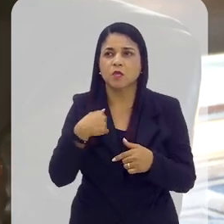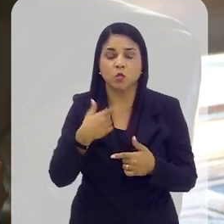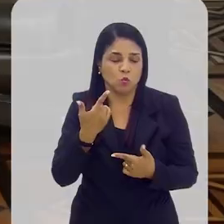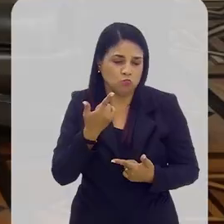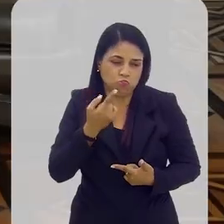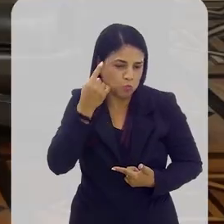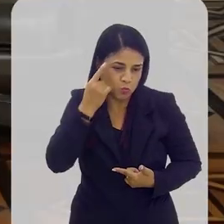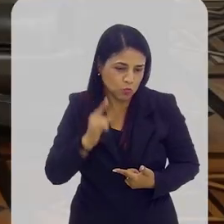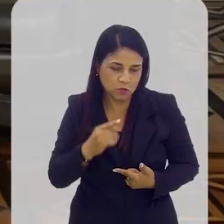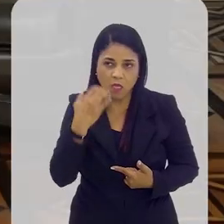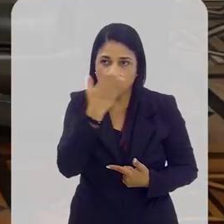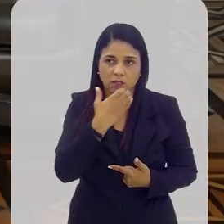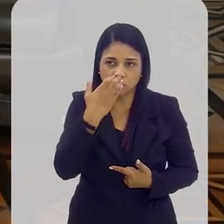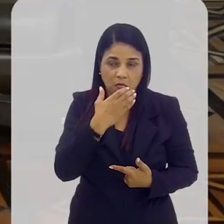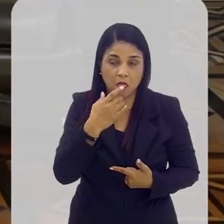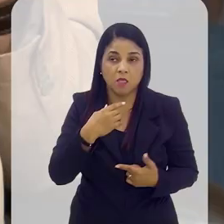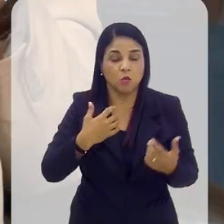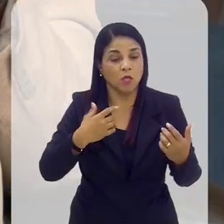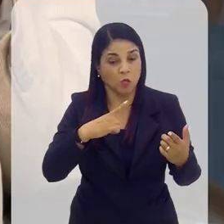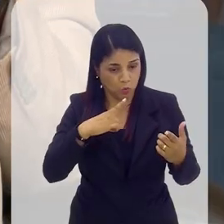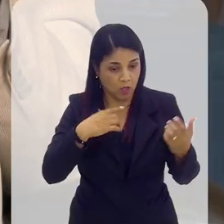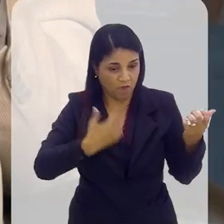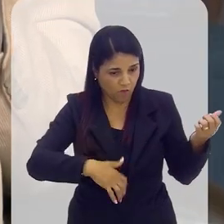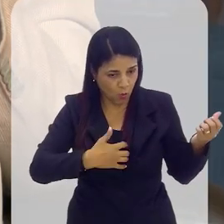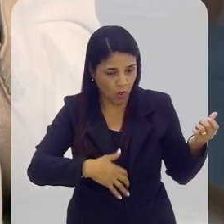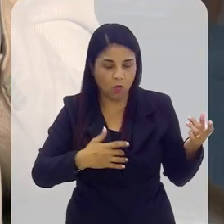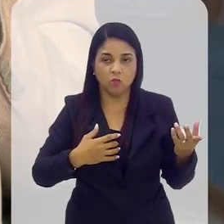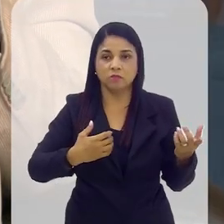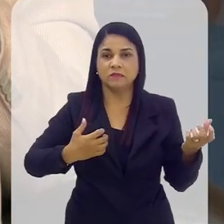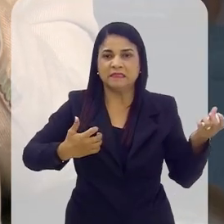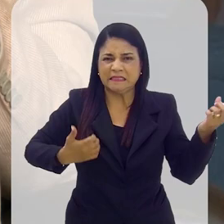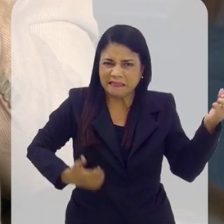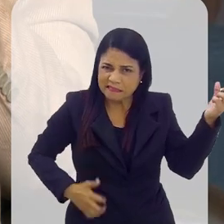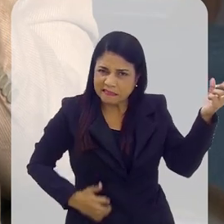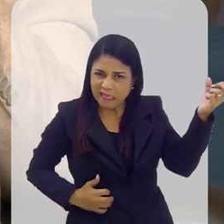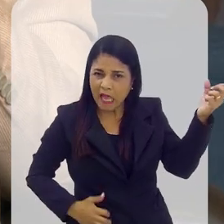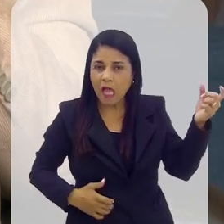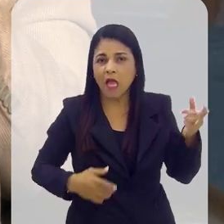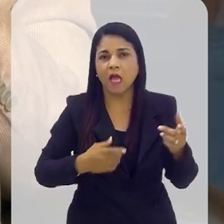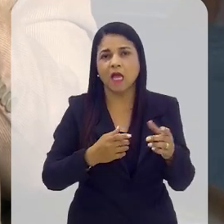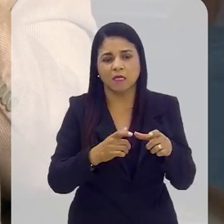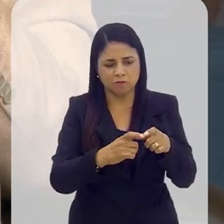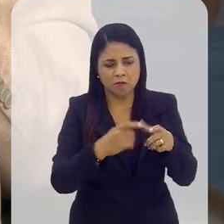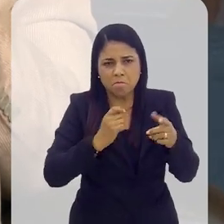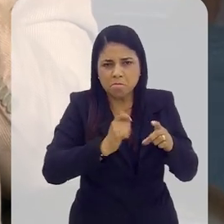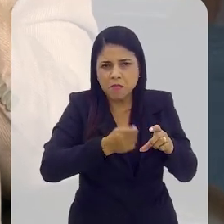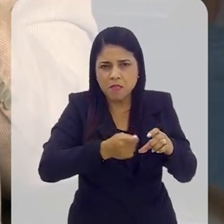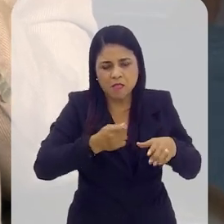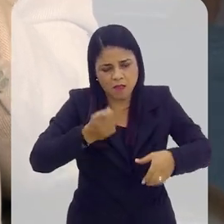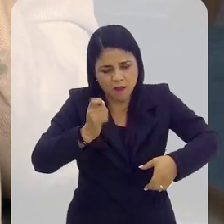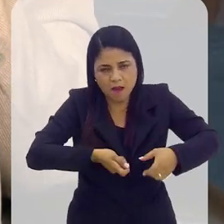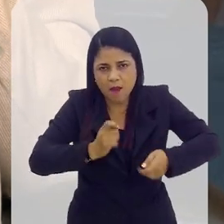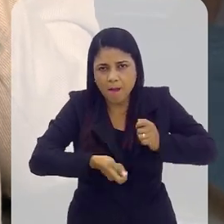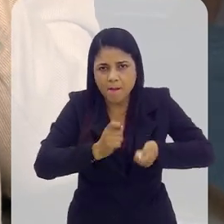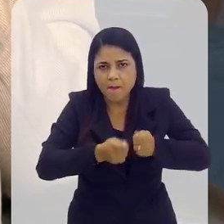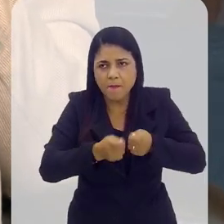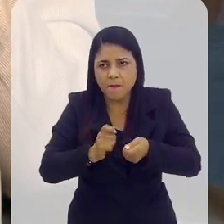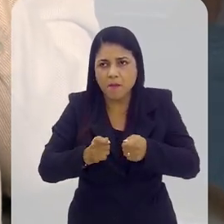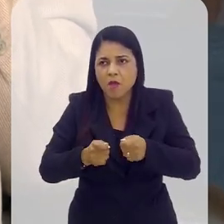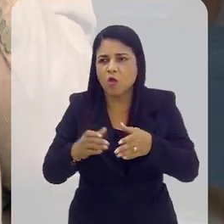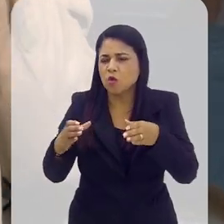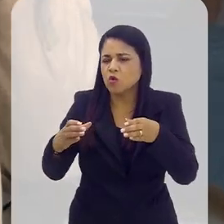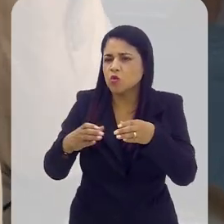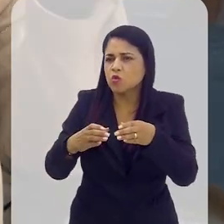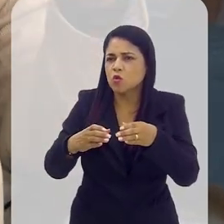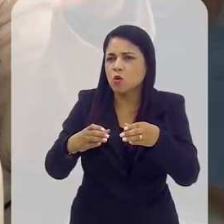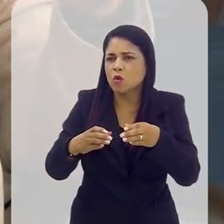consigo, cantar, eu não sei cantar, eu tenho violão, eu tenho guitarra, eu tenho repique, eu tenho caixa, eu tenho... Qual